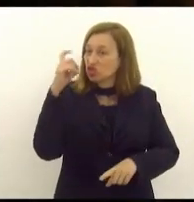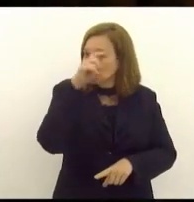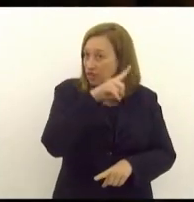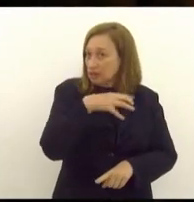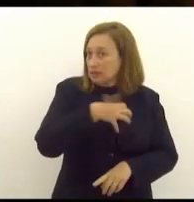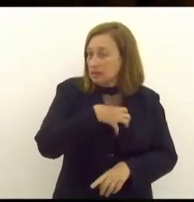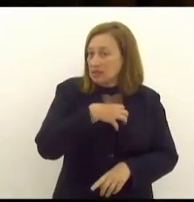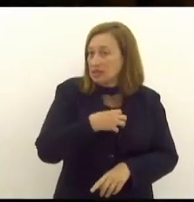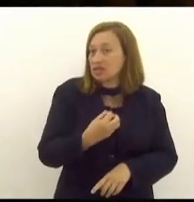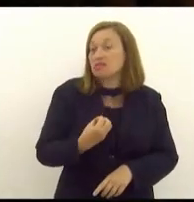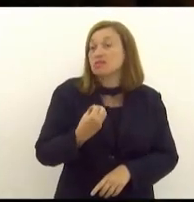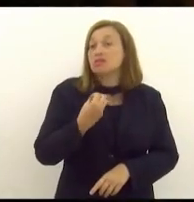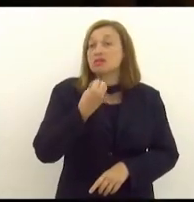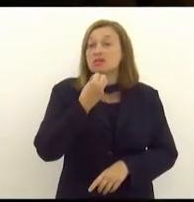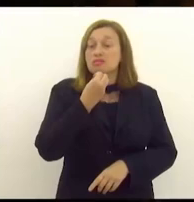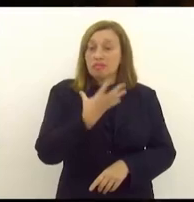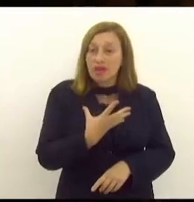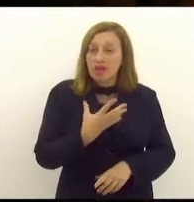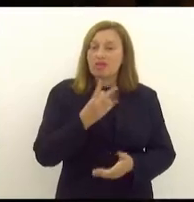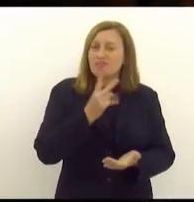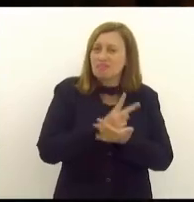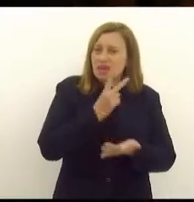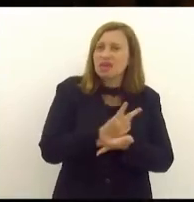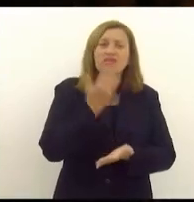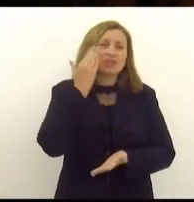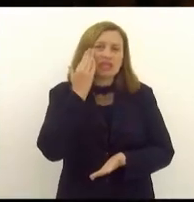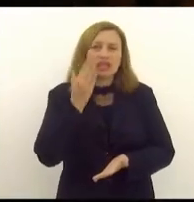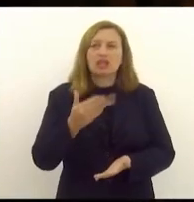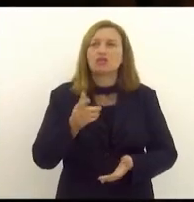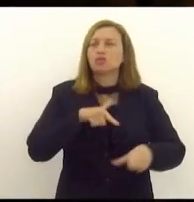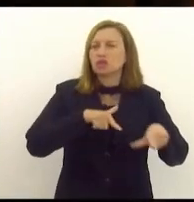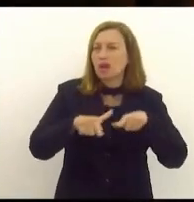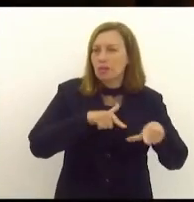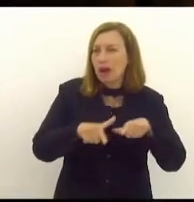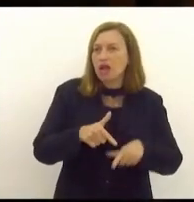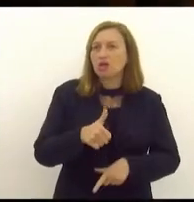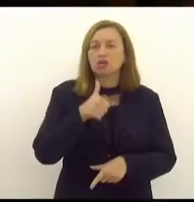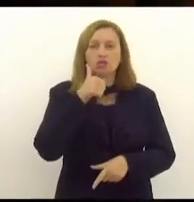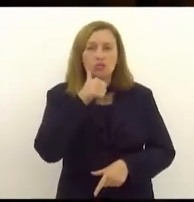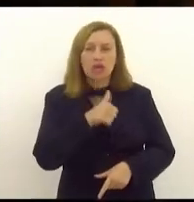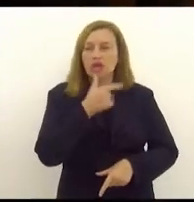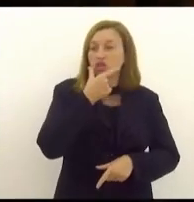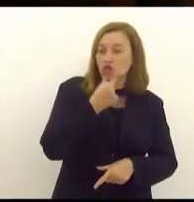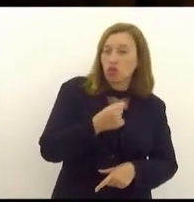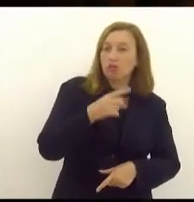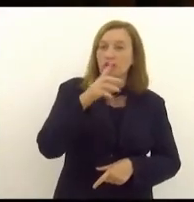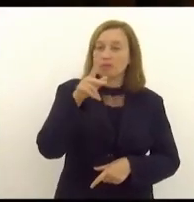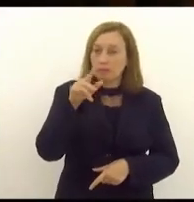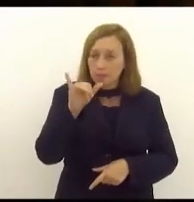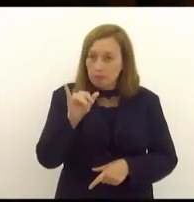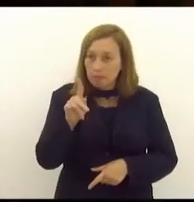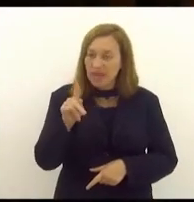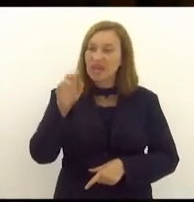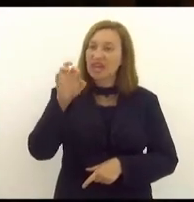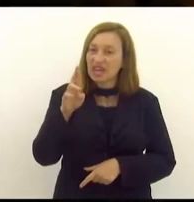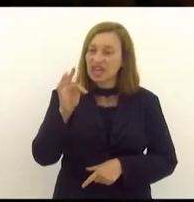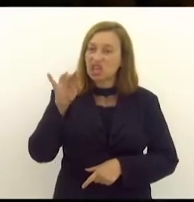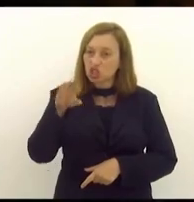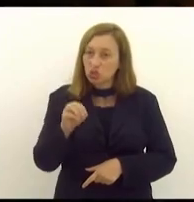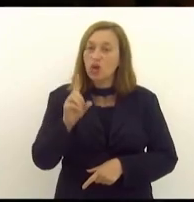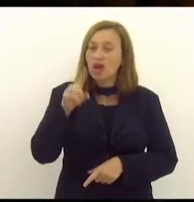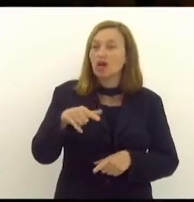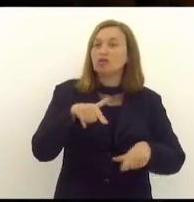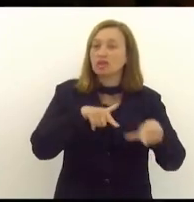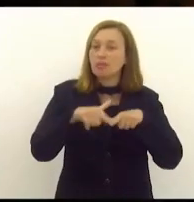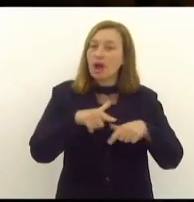se sente confortável ainda que entendamos que o trabalho de um perito de um perito é um trabalho enfim médico que tem ali uma